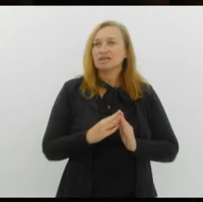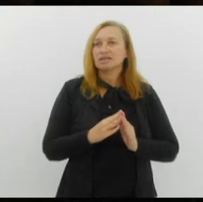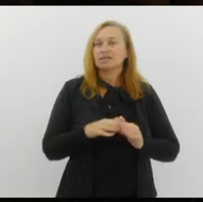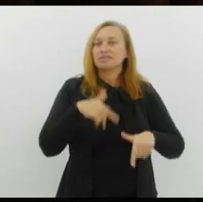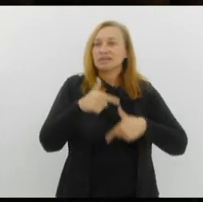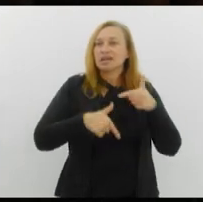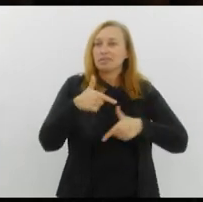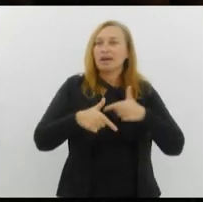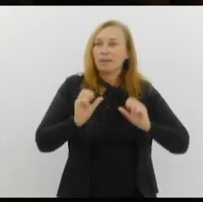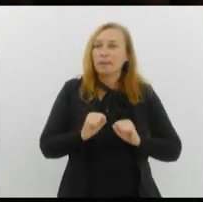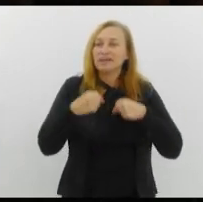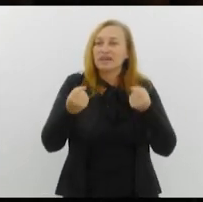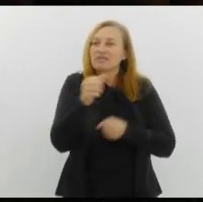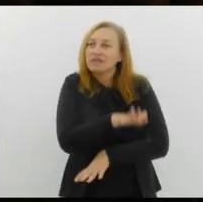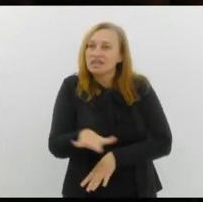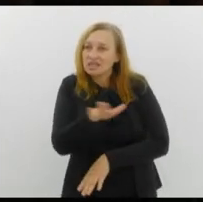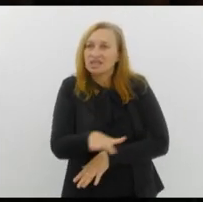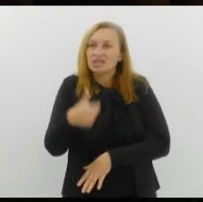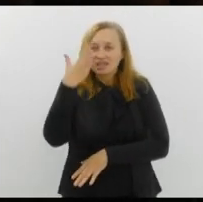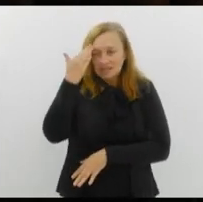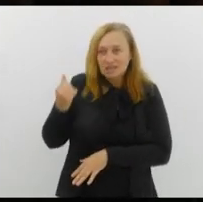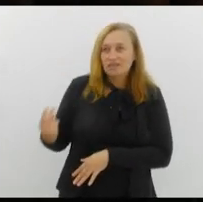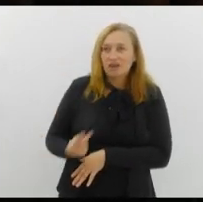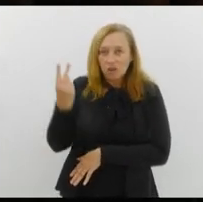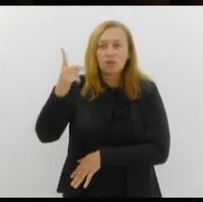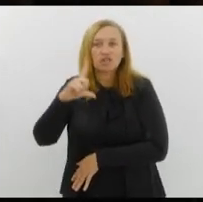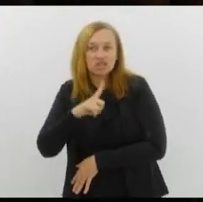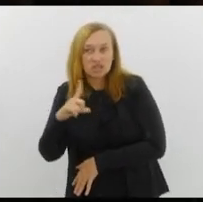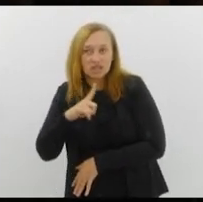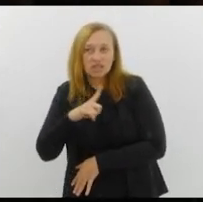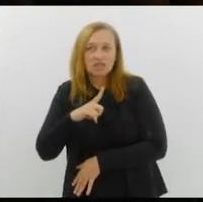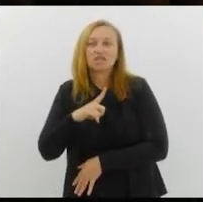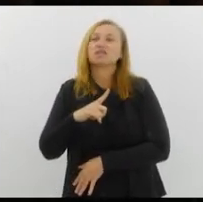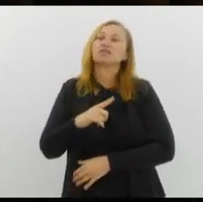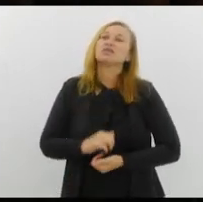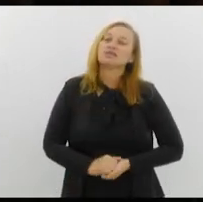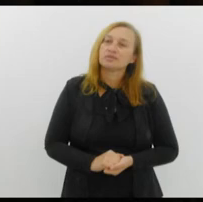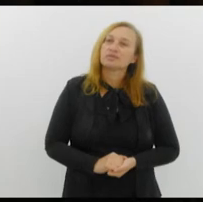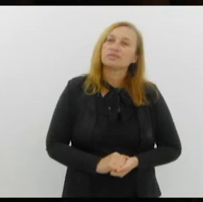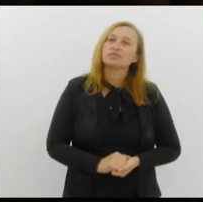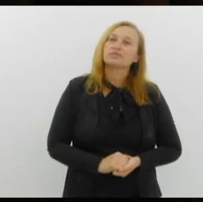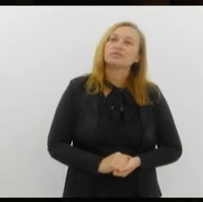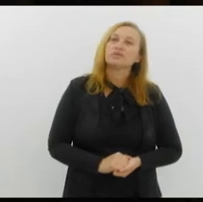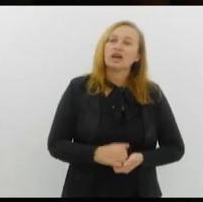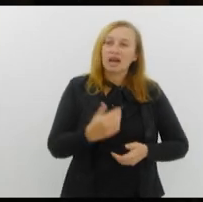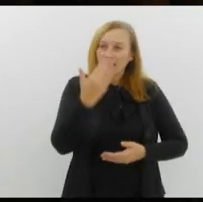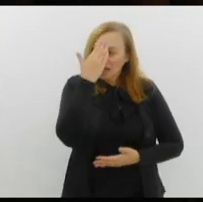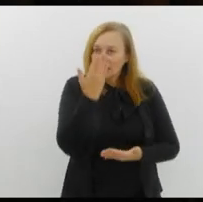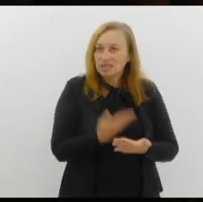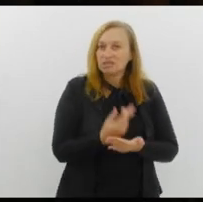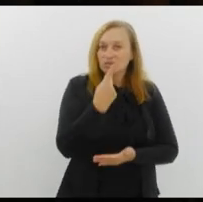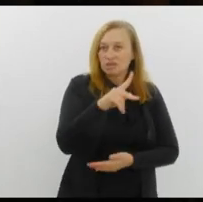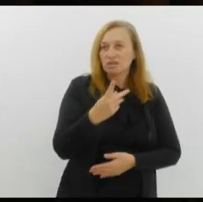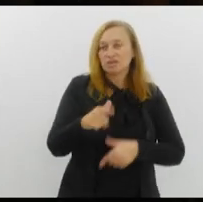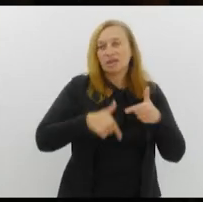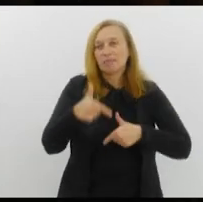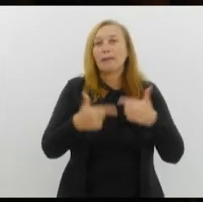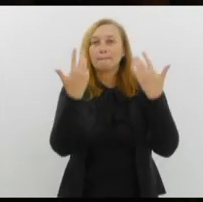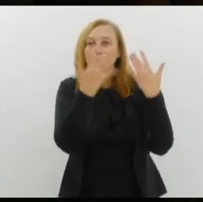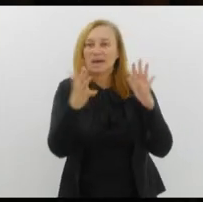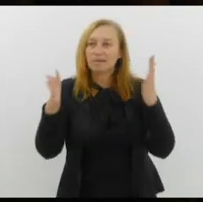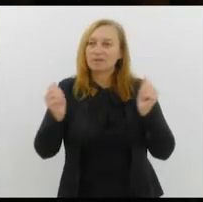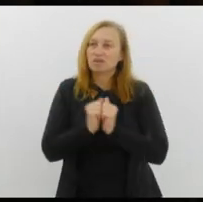trabalhar, para defender nossas crianças, que eu sei que você tem valores, tem grandes princípios, eu sou muito fã do seu trabalho. Parabéns. Tamo junto